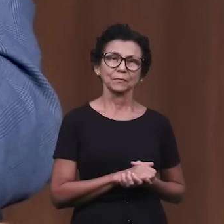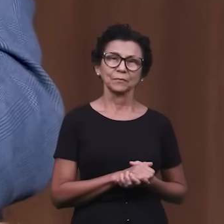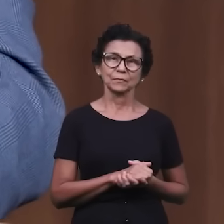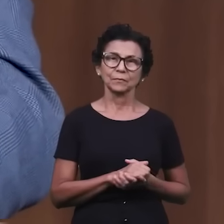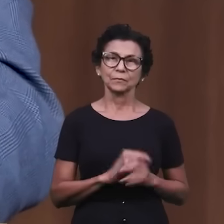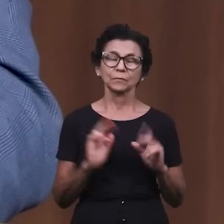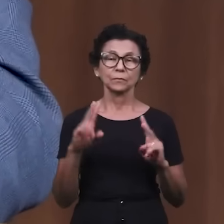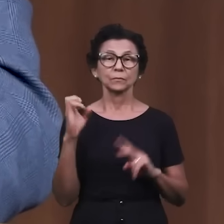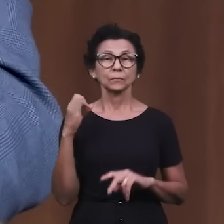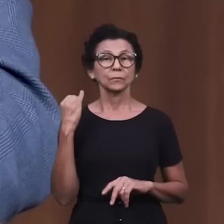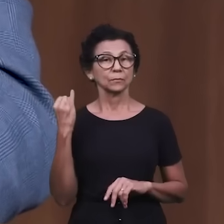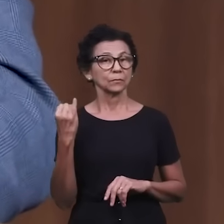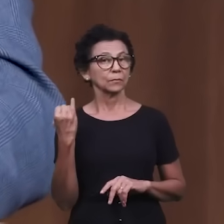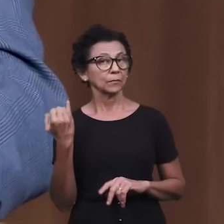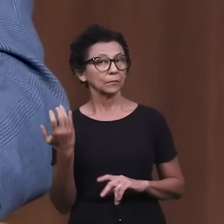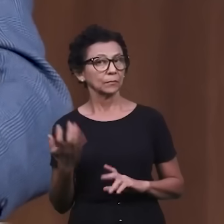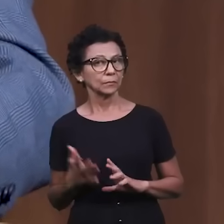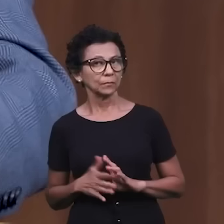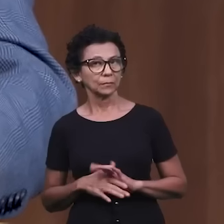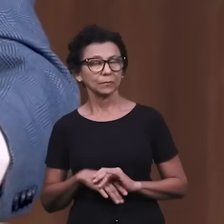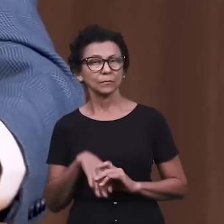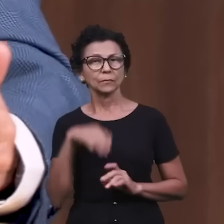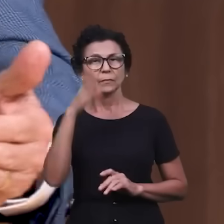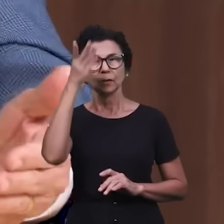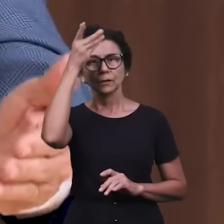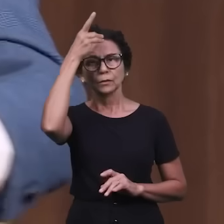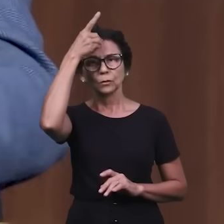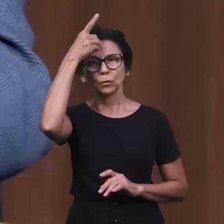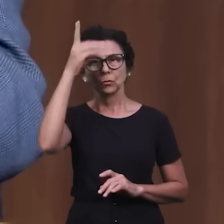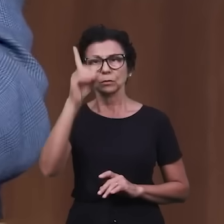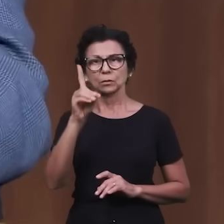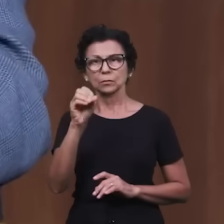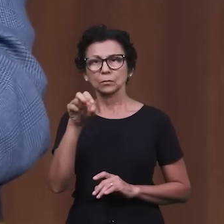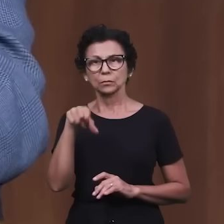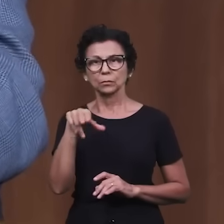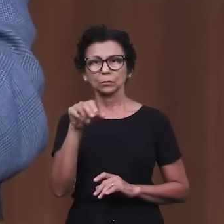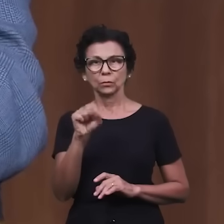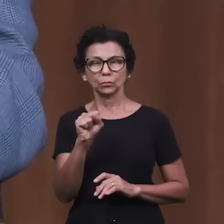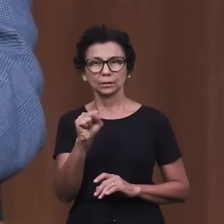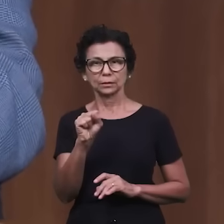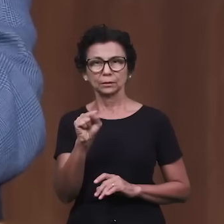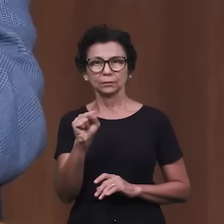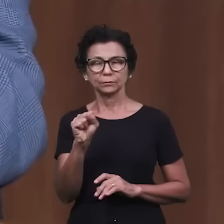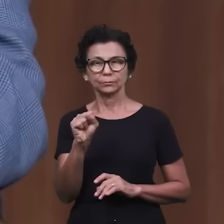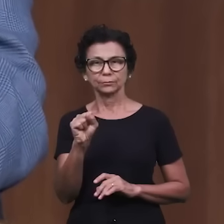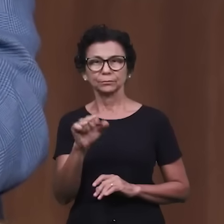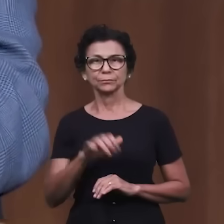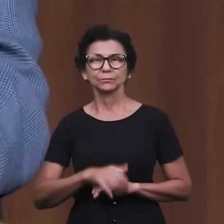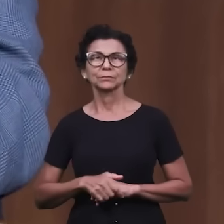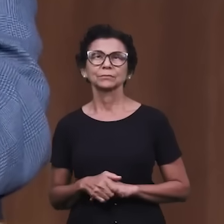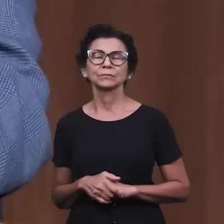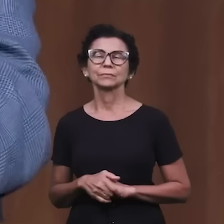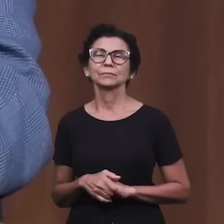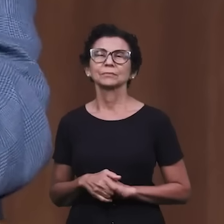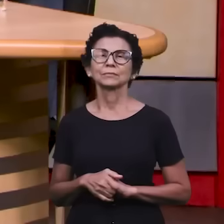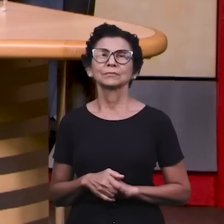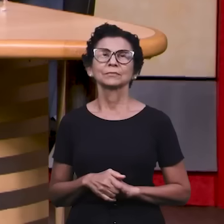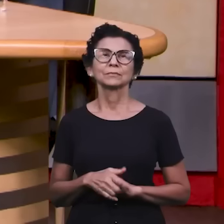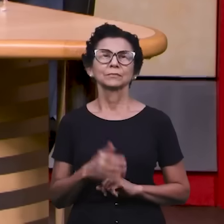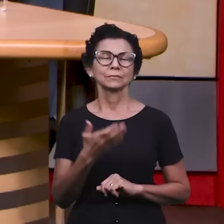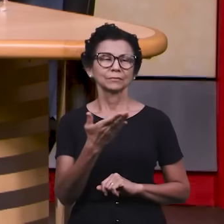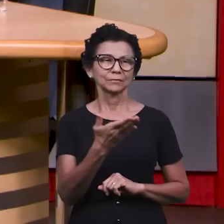assunto importante para a igreja, que são os dons espirituais na vida da igreja. E nós continuamos aqui com o pastor